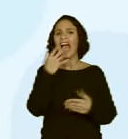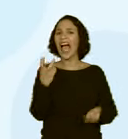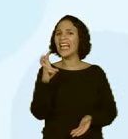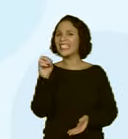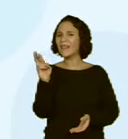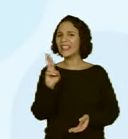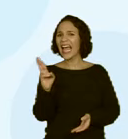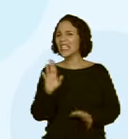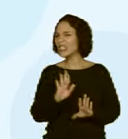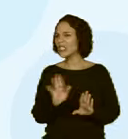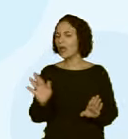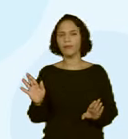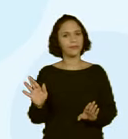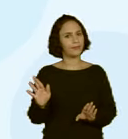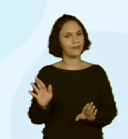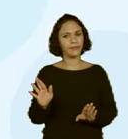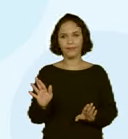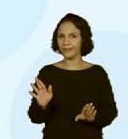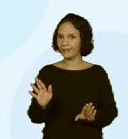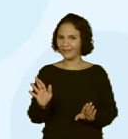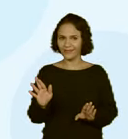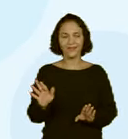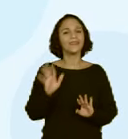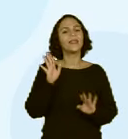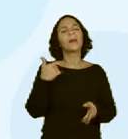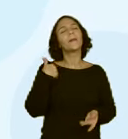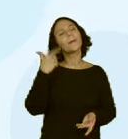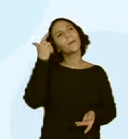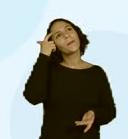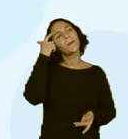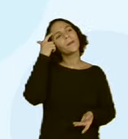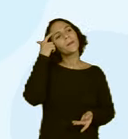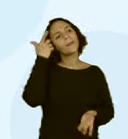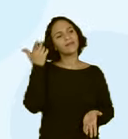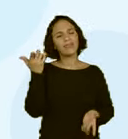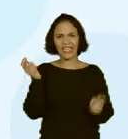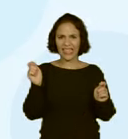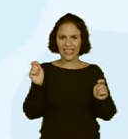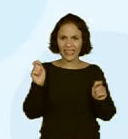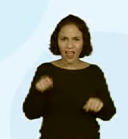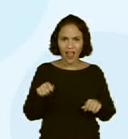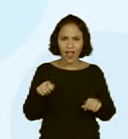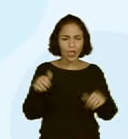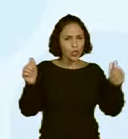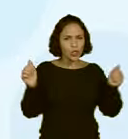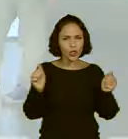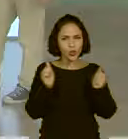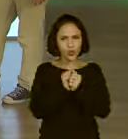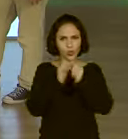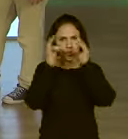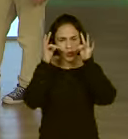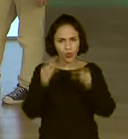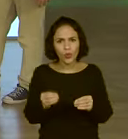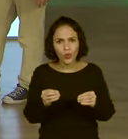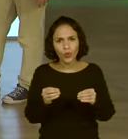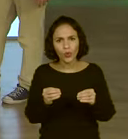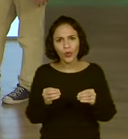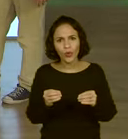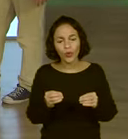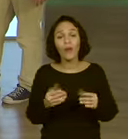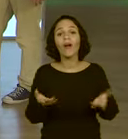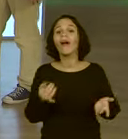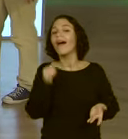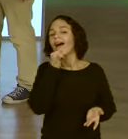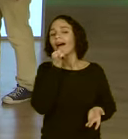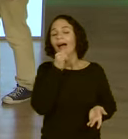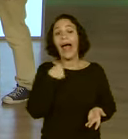R$50. Olha aí. Se você pegar e falar assim, bom, dá para fazer tudo de uma vez? Então, né, aquela